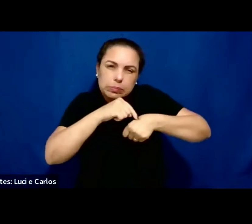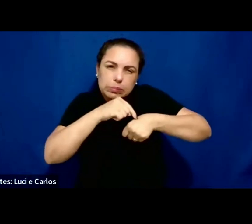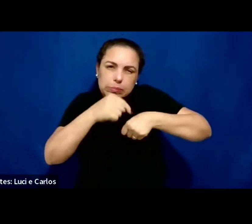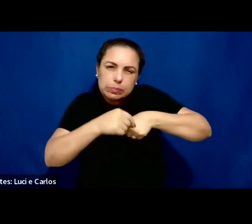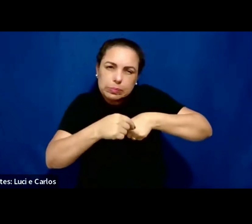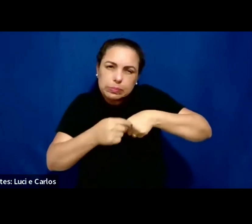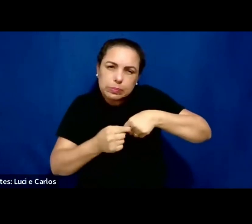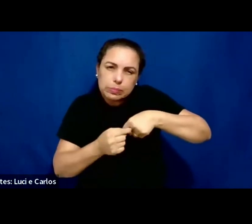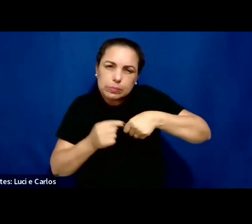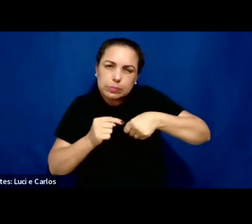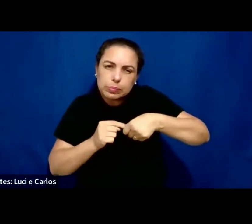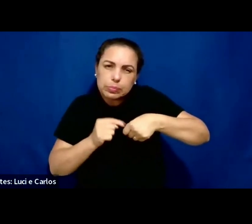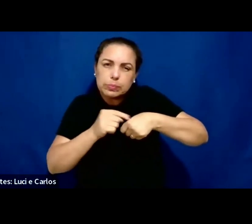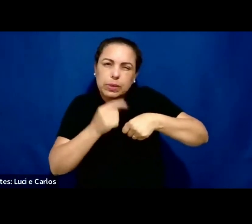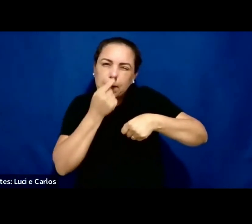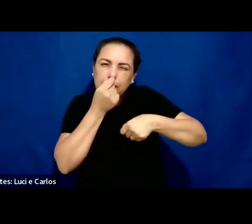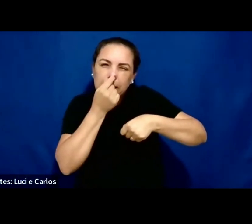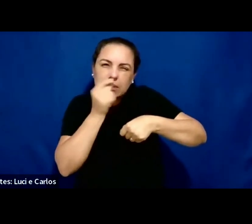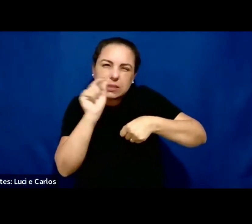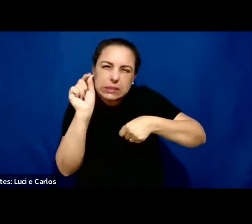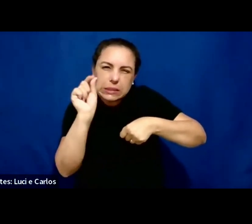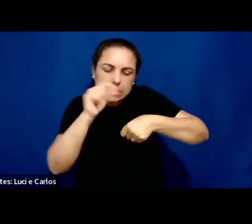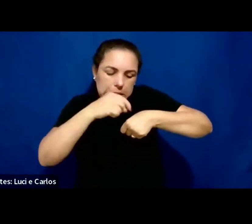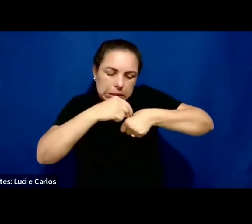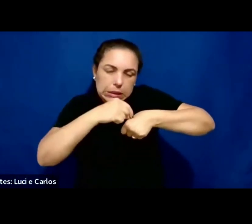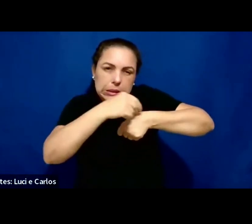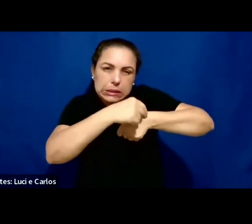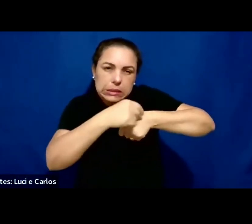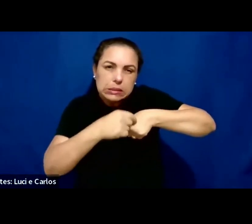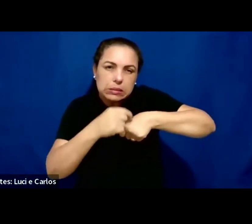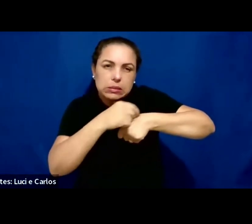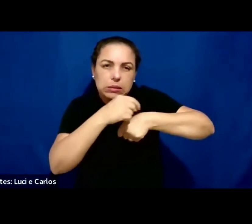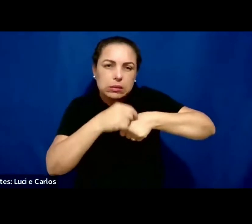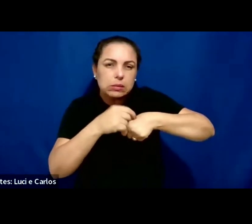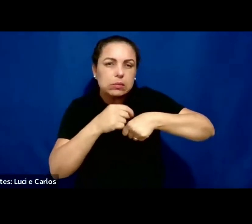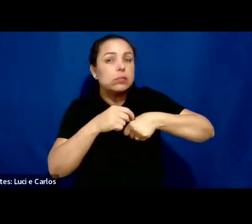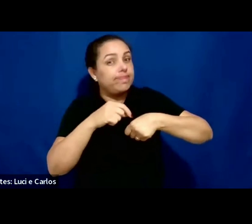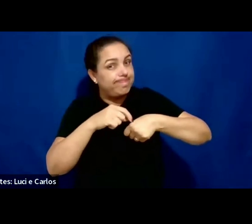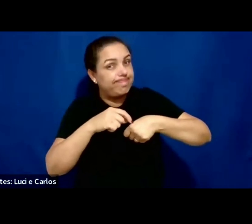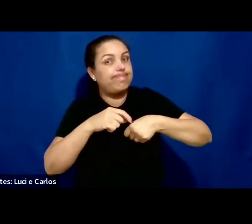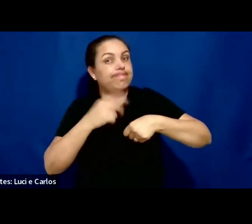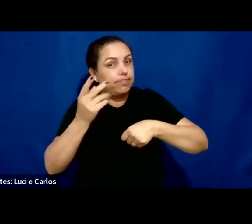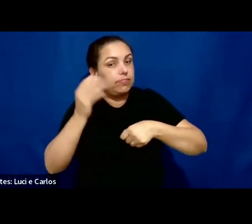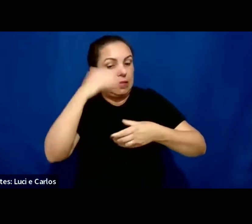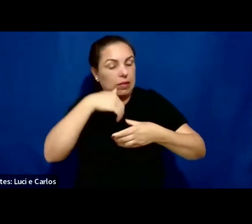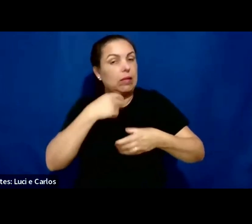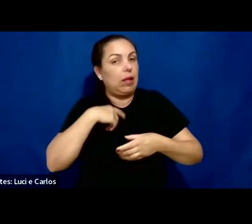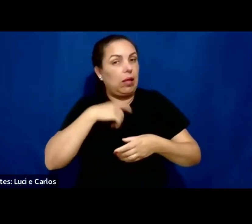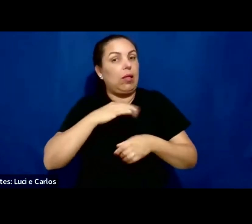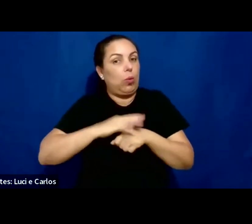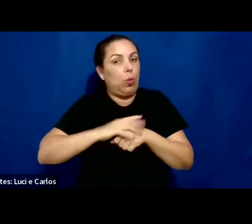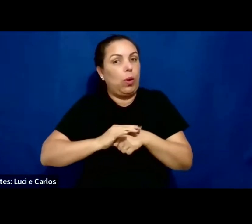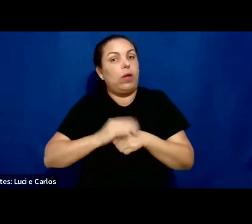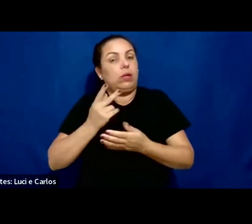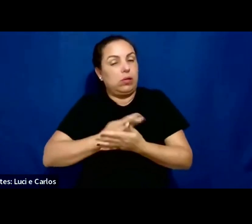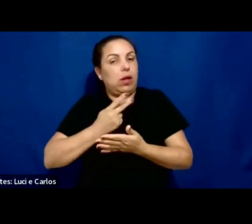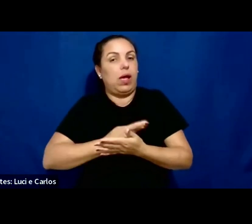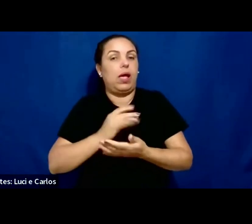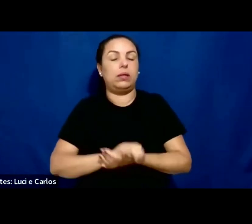desenvolvendo. É como verrugas, né? Alguma coisa está errada. Quais são os